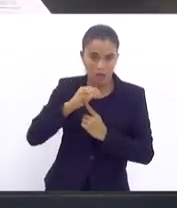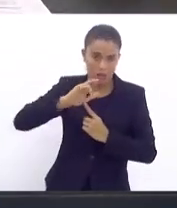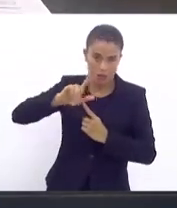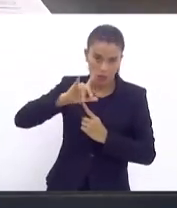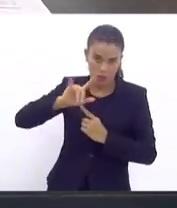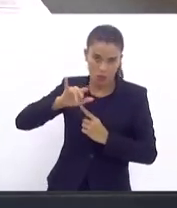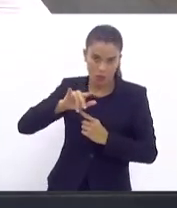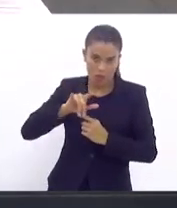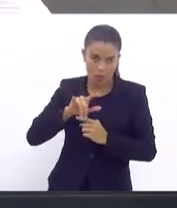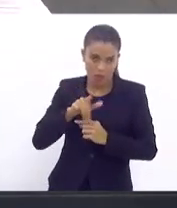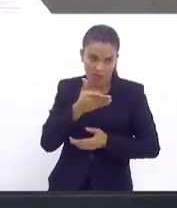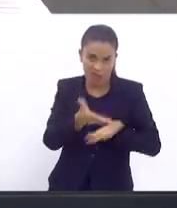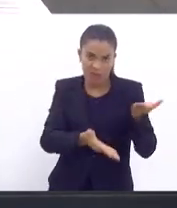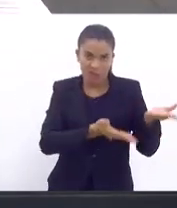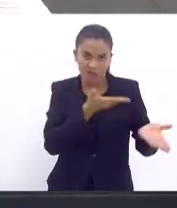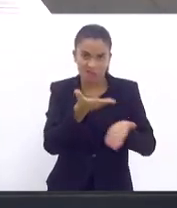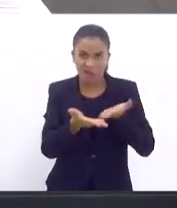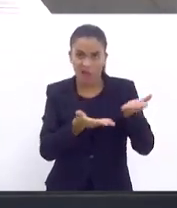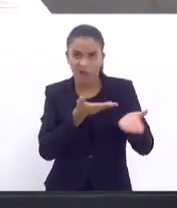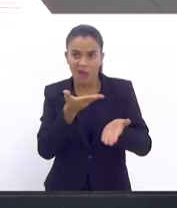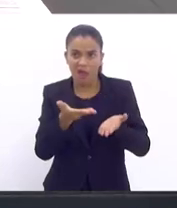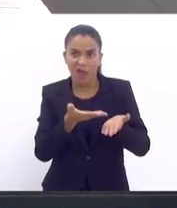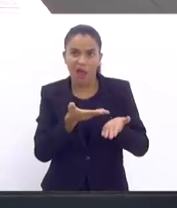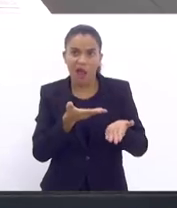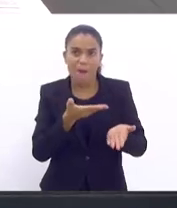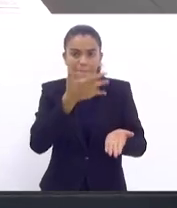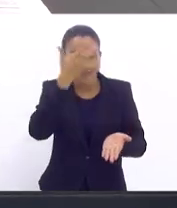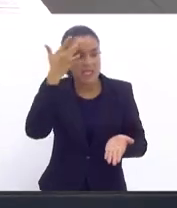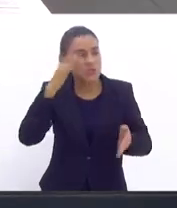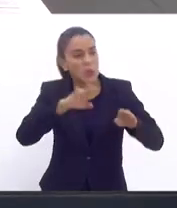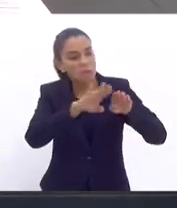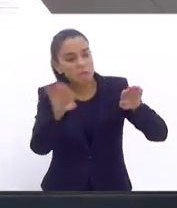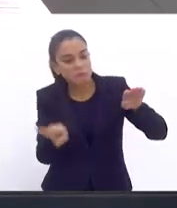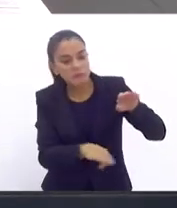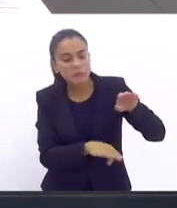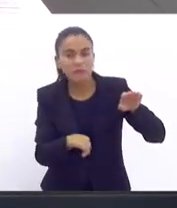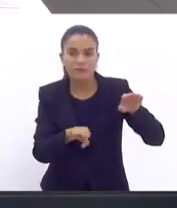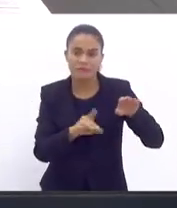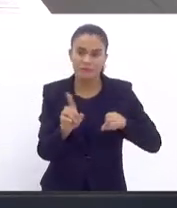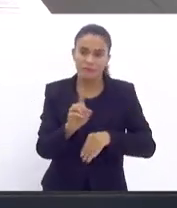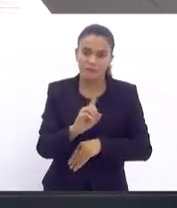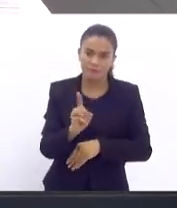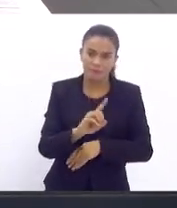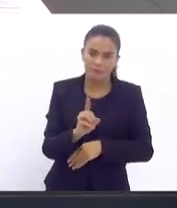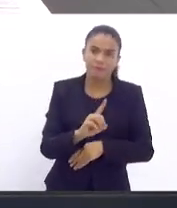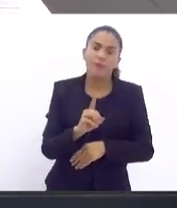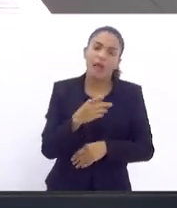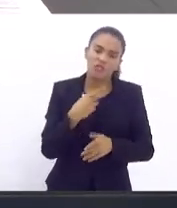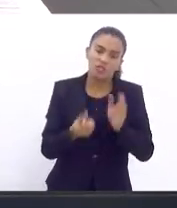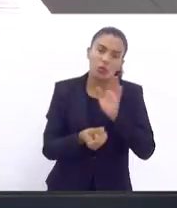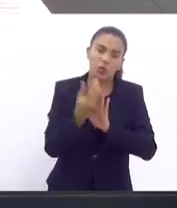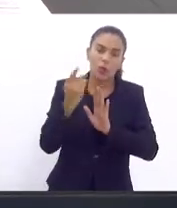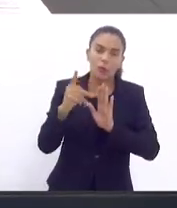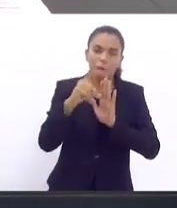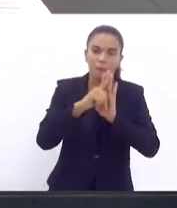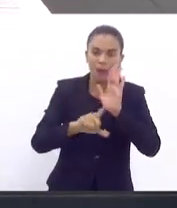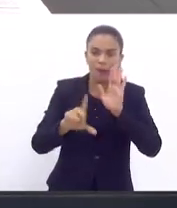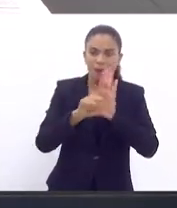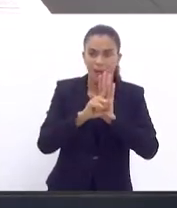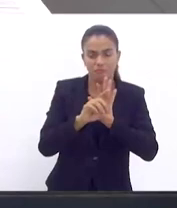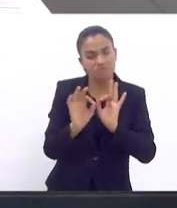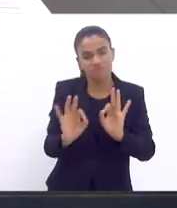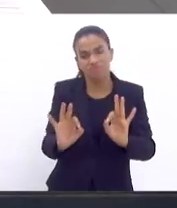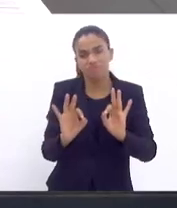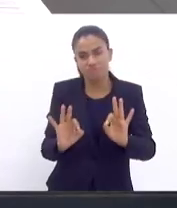não serem tratadas como cidadão de segunda categoria e tal Então nesse sentido a gente fez o PL e tá tudo